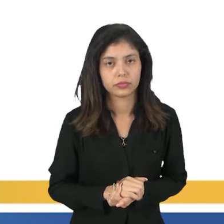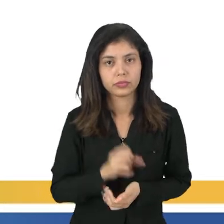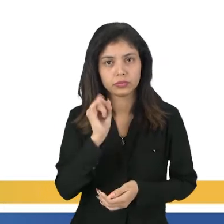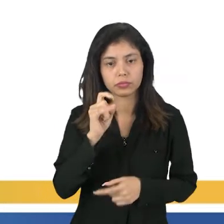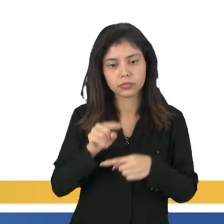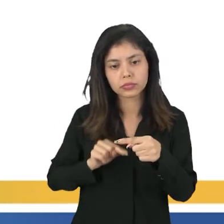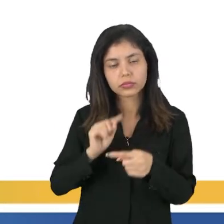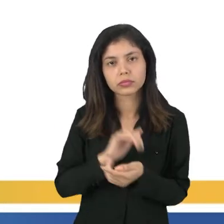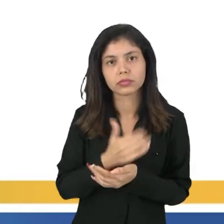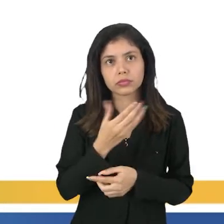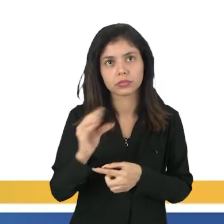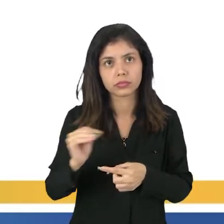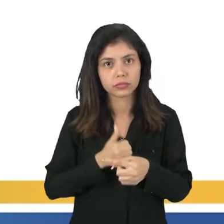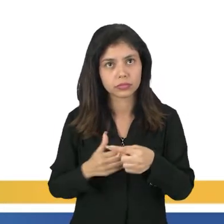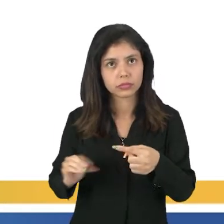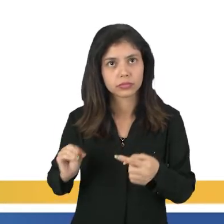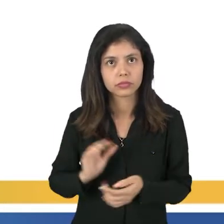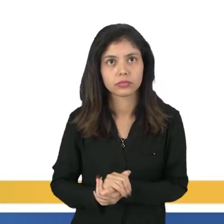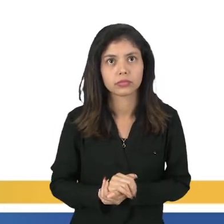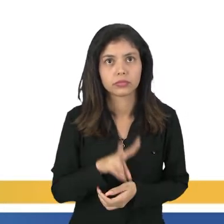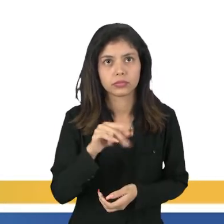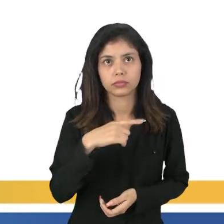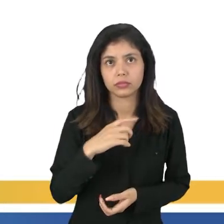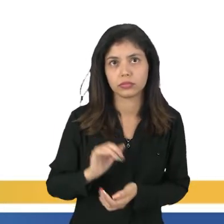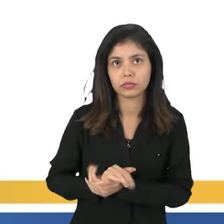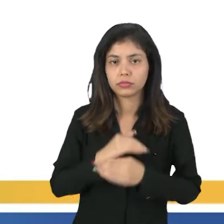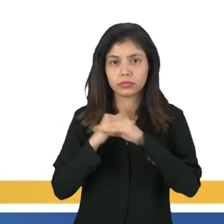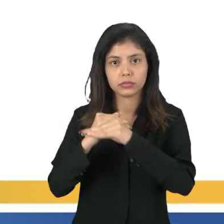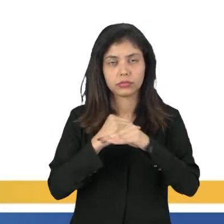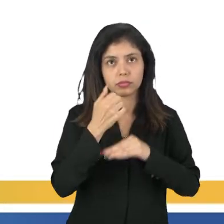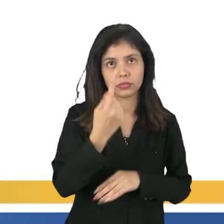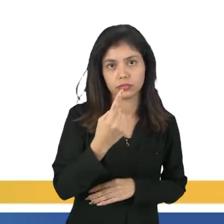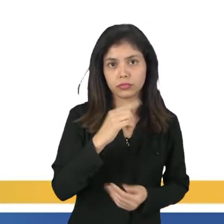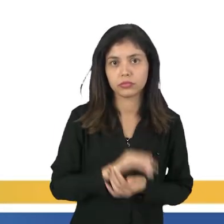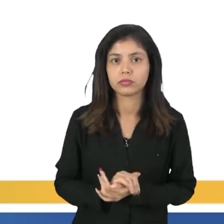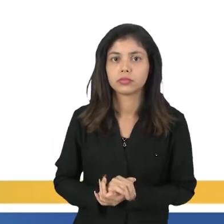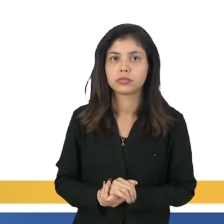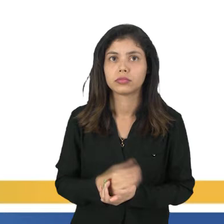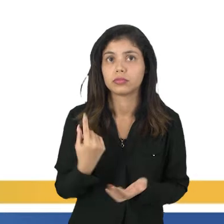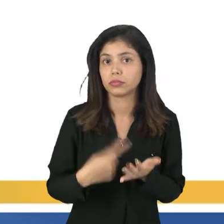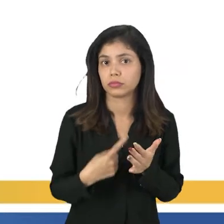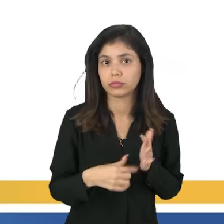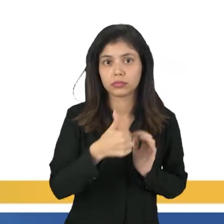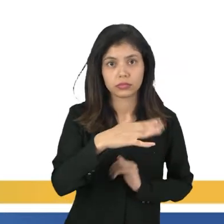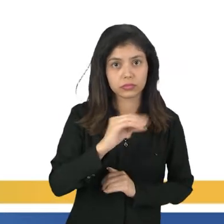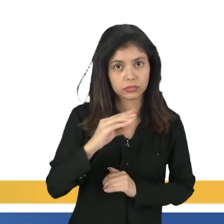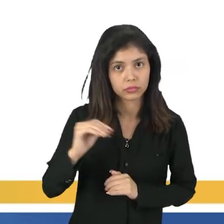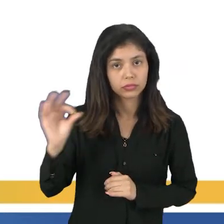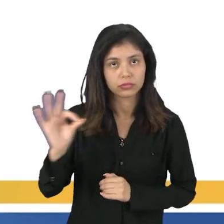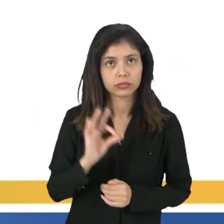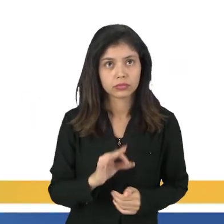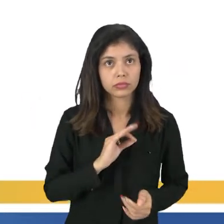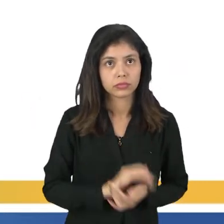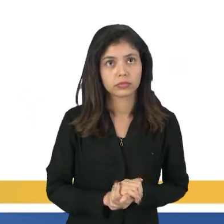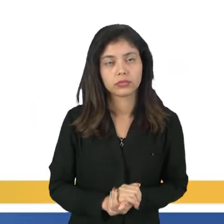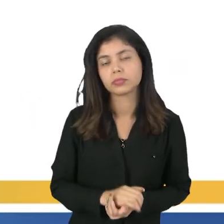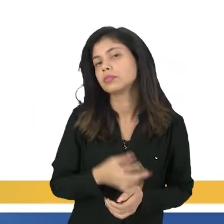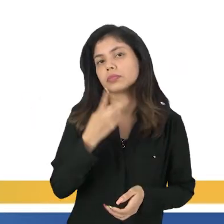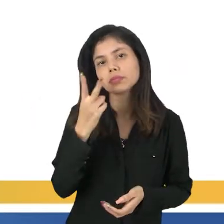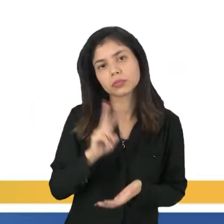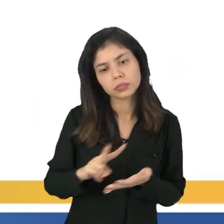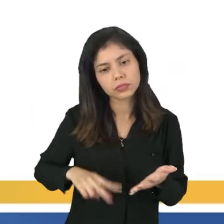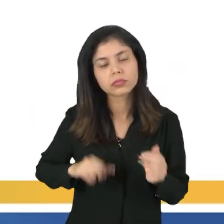Se você dividir 100 para 100, vai ser igual a 1, que é considerado 100%. Ou seja, eu posso